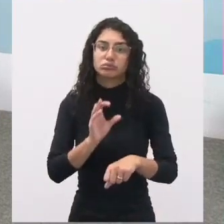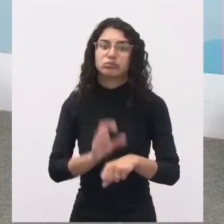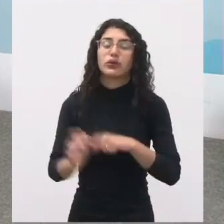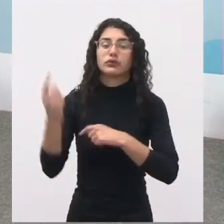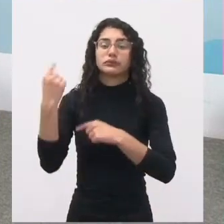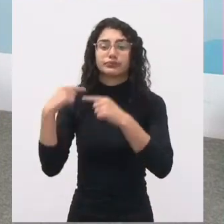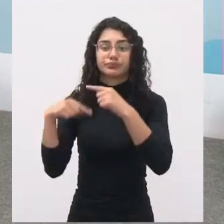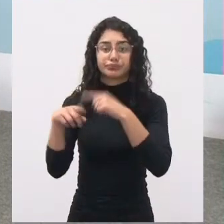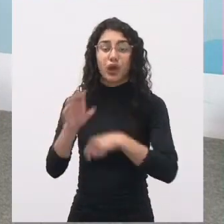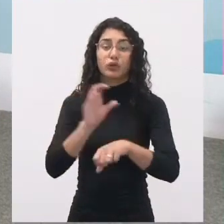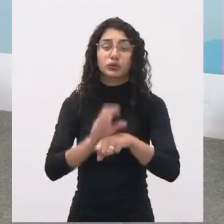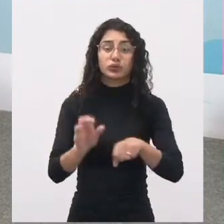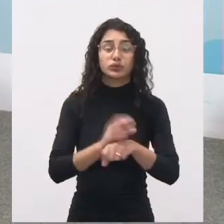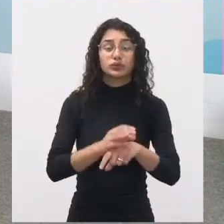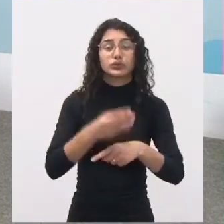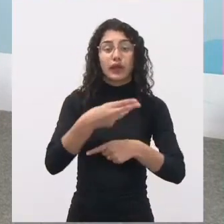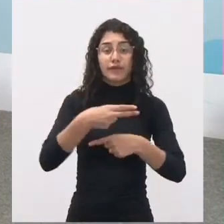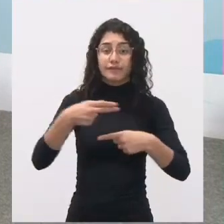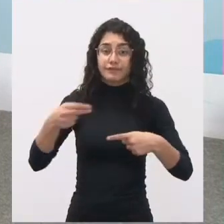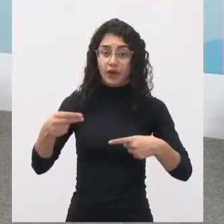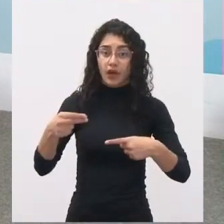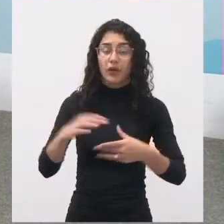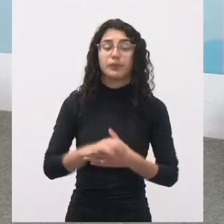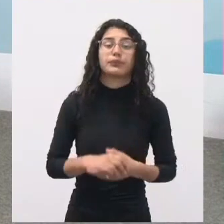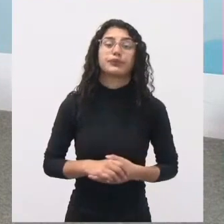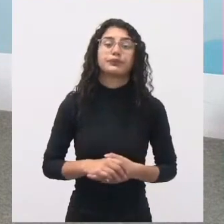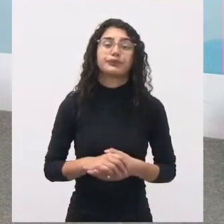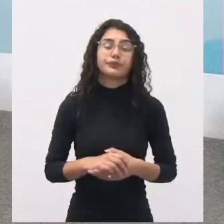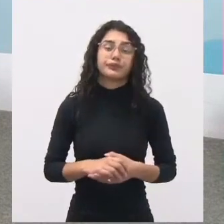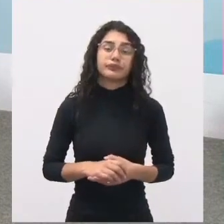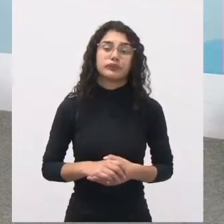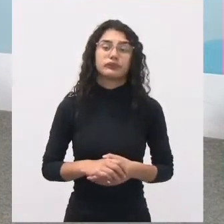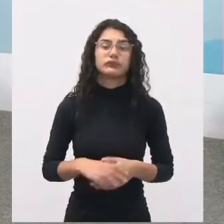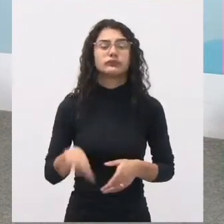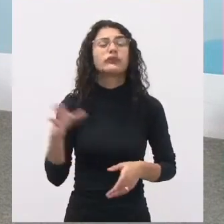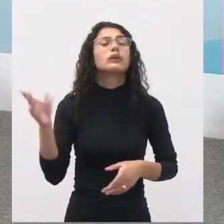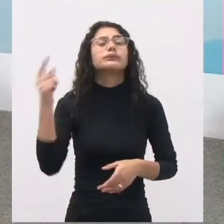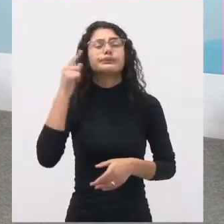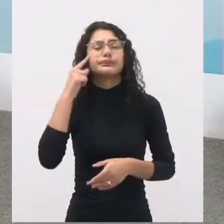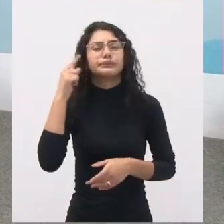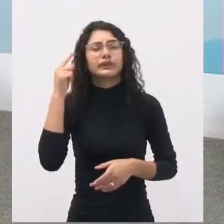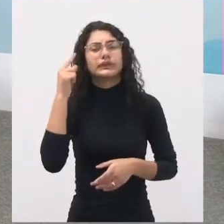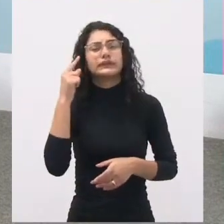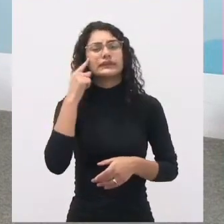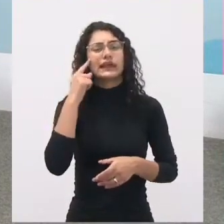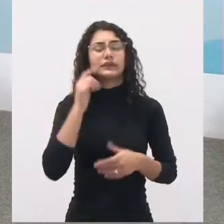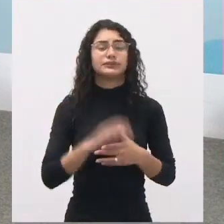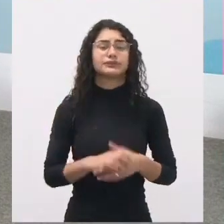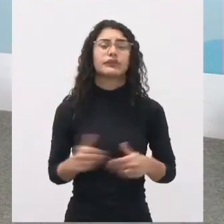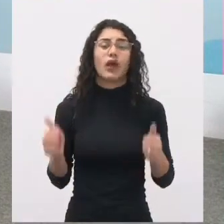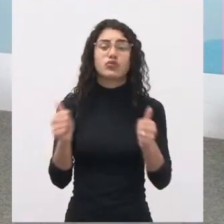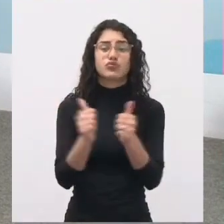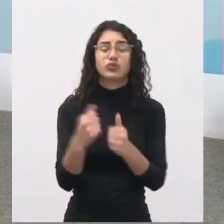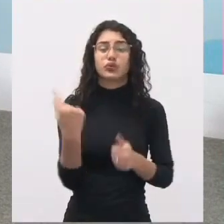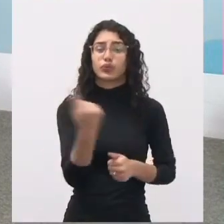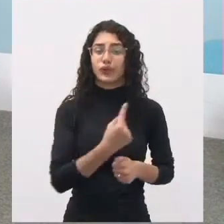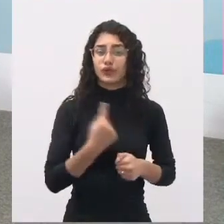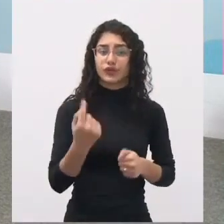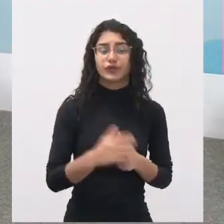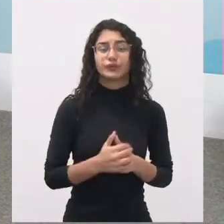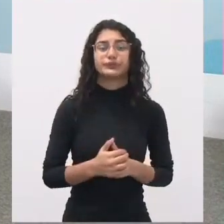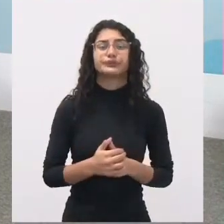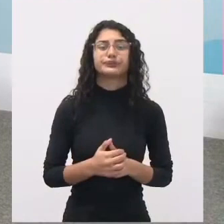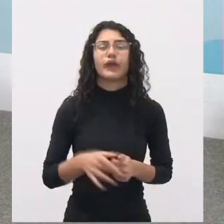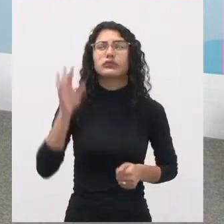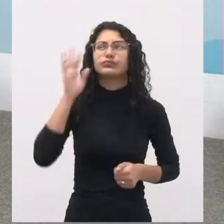pela EFAP, as pós-graduações que a gente já fez. Vamos pensar aí a nossa rota. Pensa junto com a gente, reflete